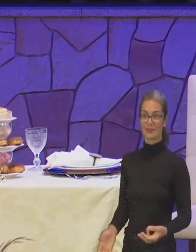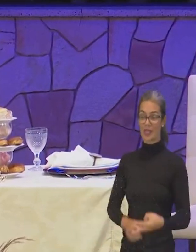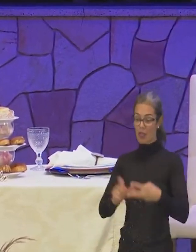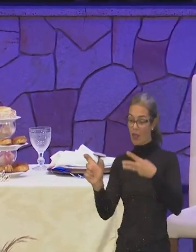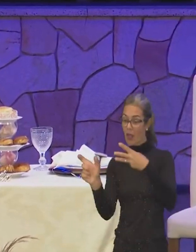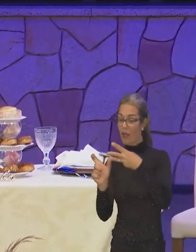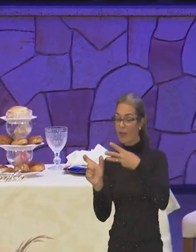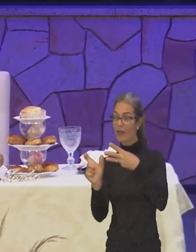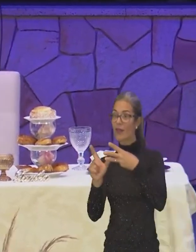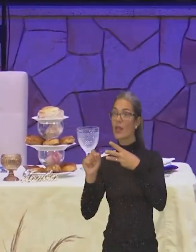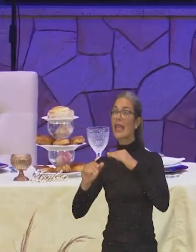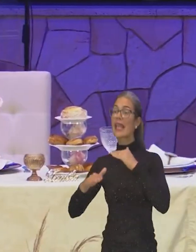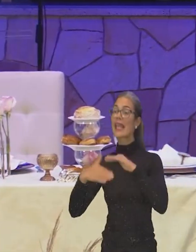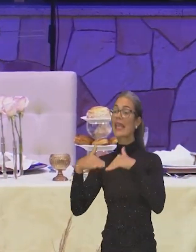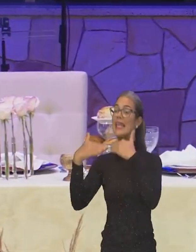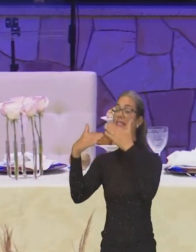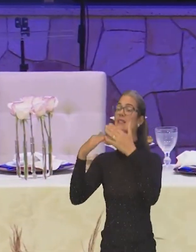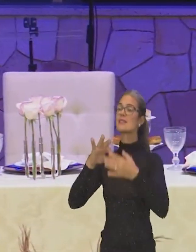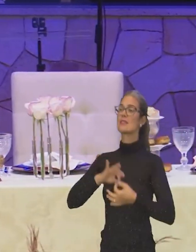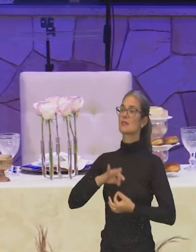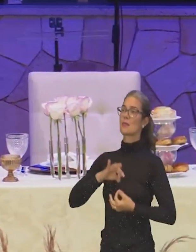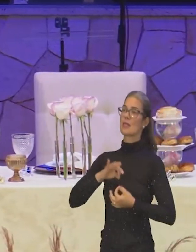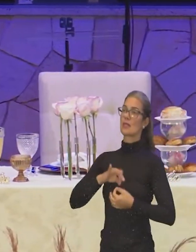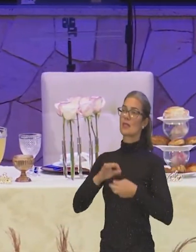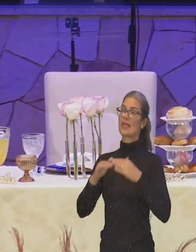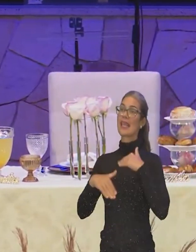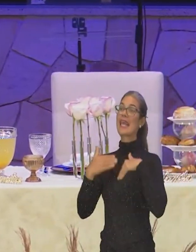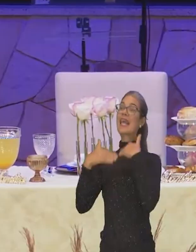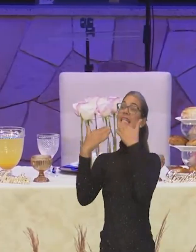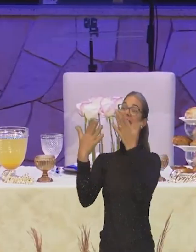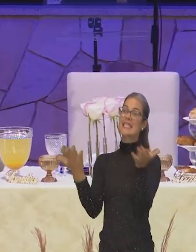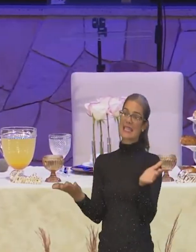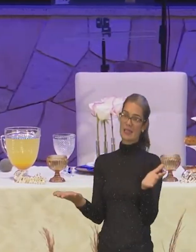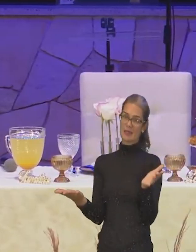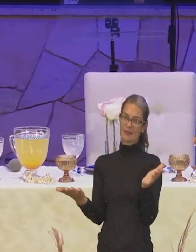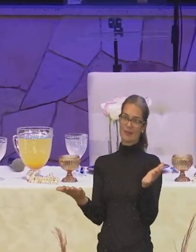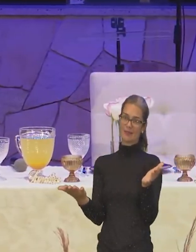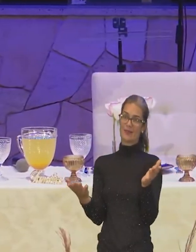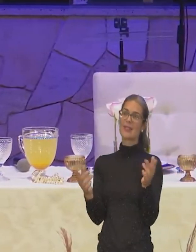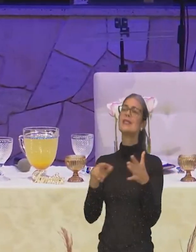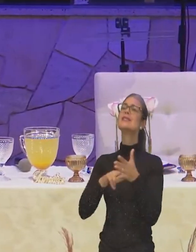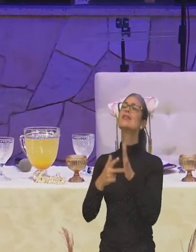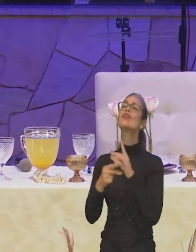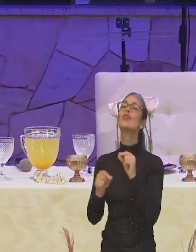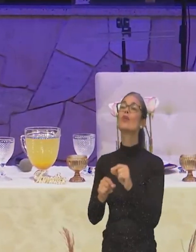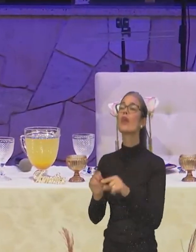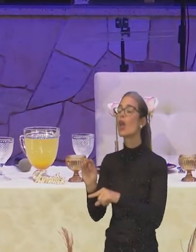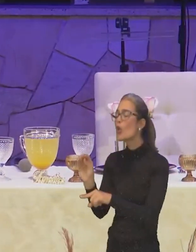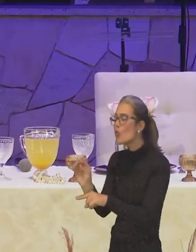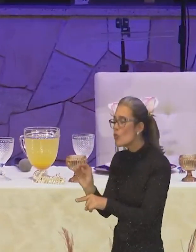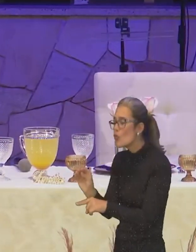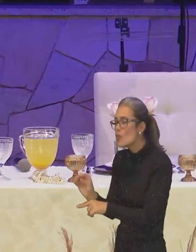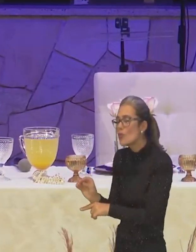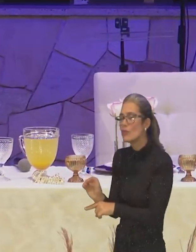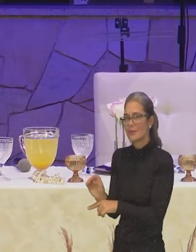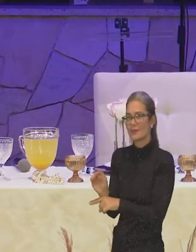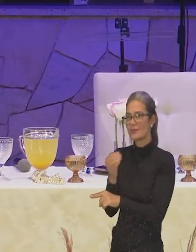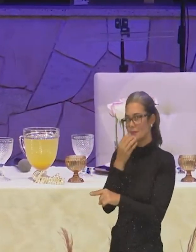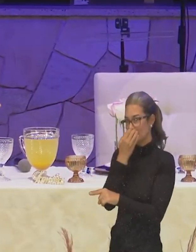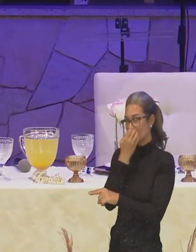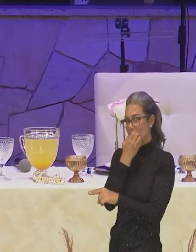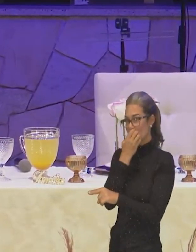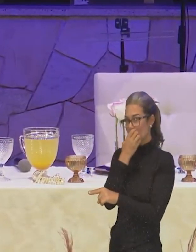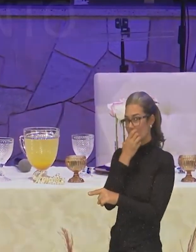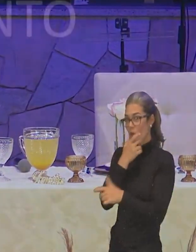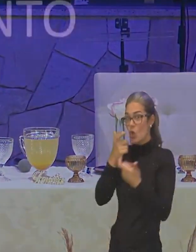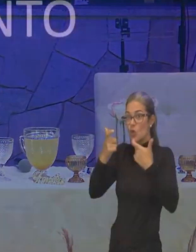crescimento. Crescer espiritualmente tem a ver com ser cuidado em todos os aspectos, em